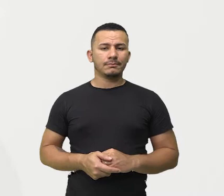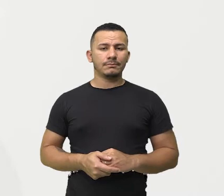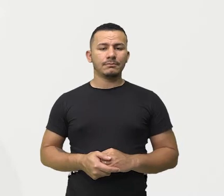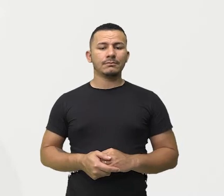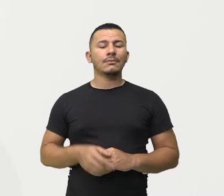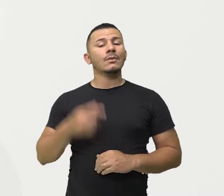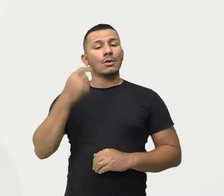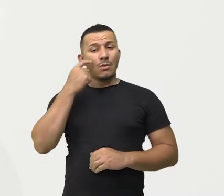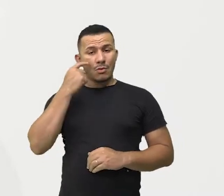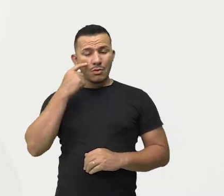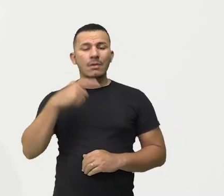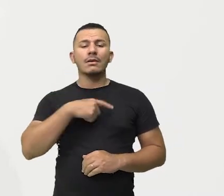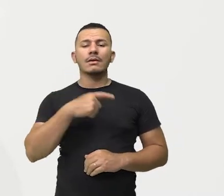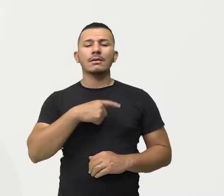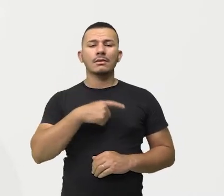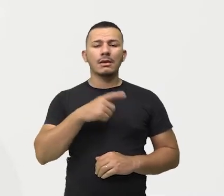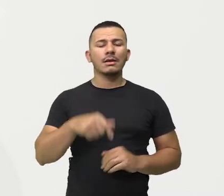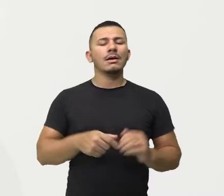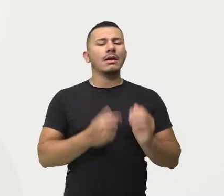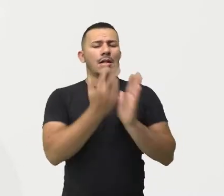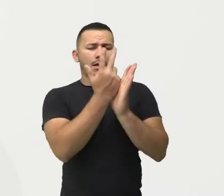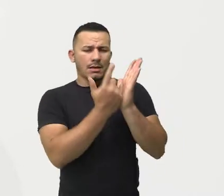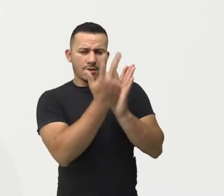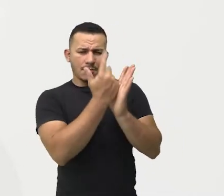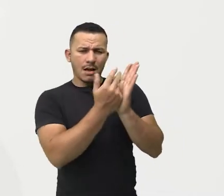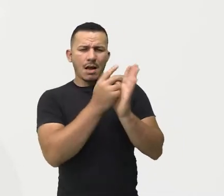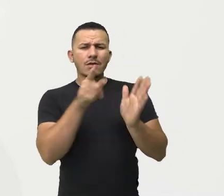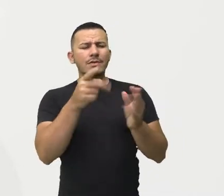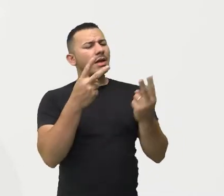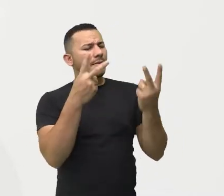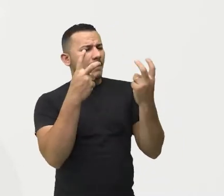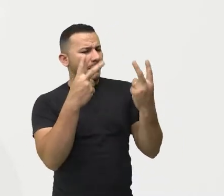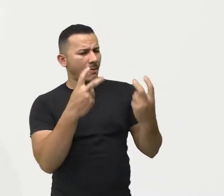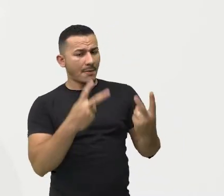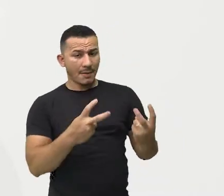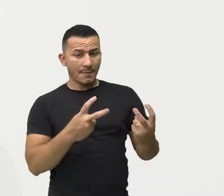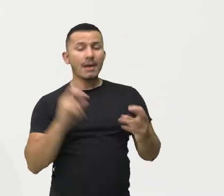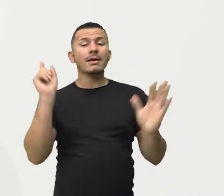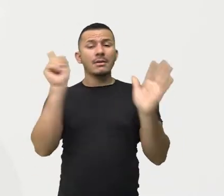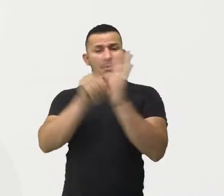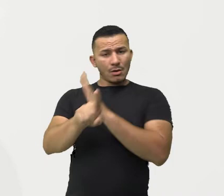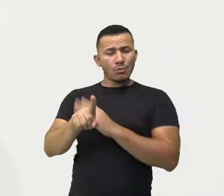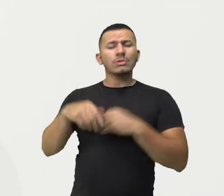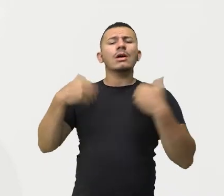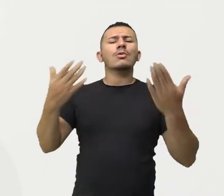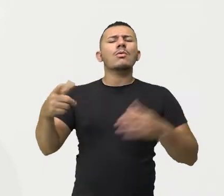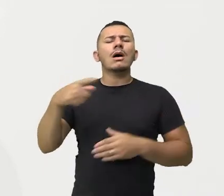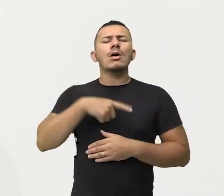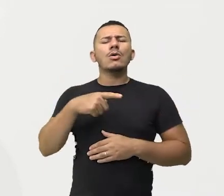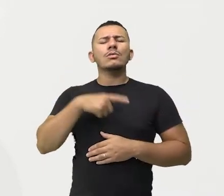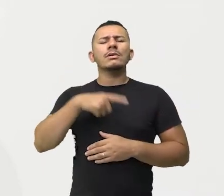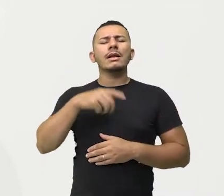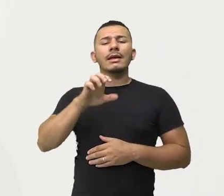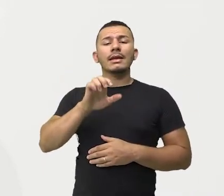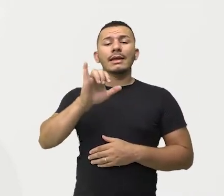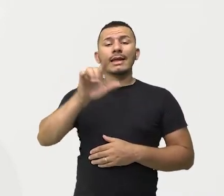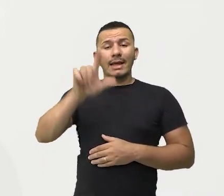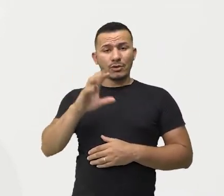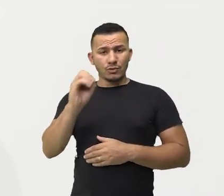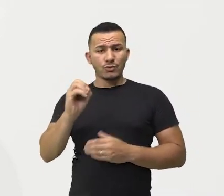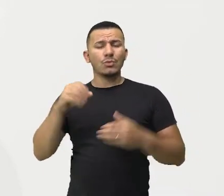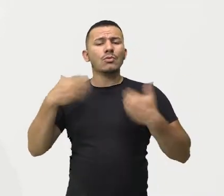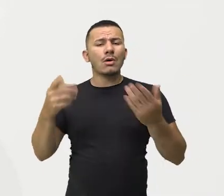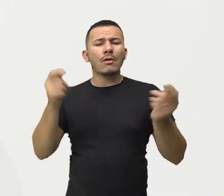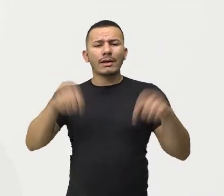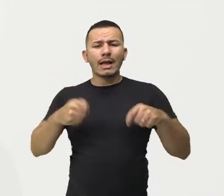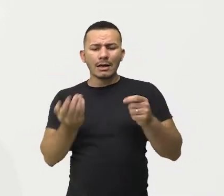olha, observando. Observe as figuras abaixo. Quais delas possuem eixos de simetria? Então, bora